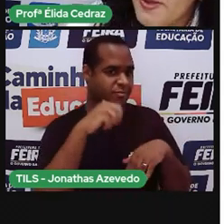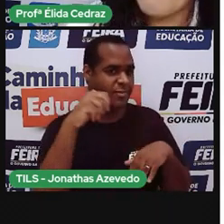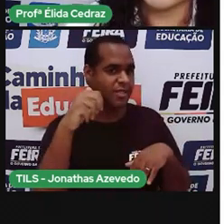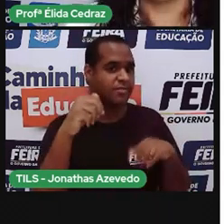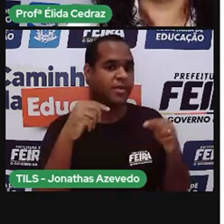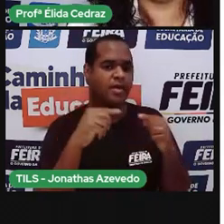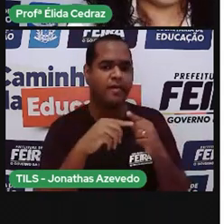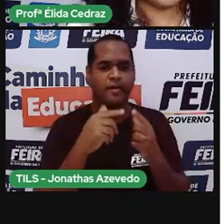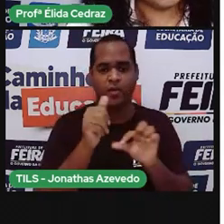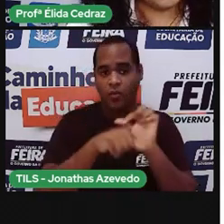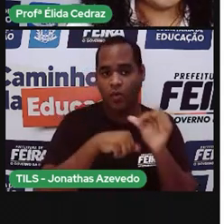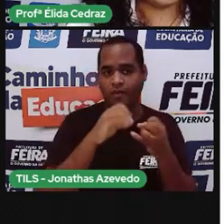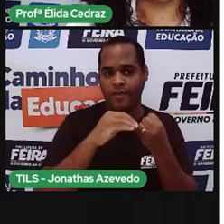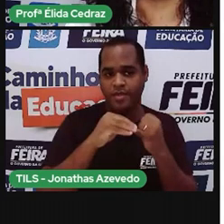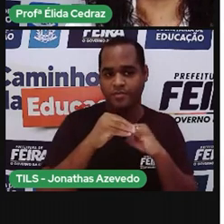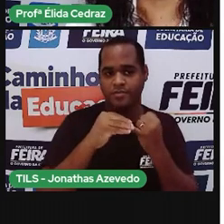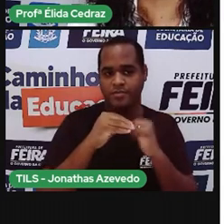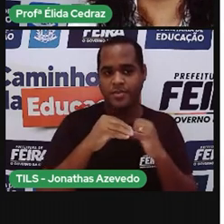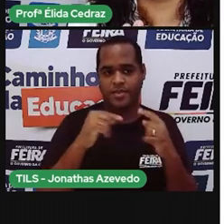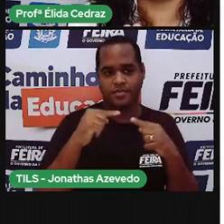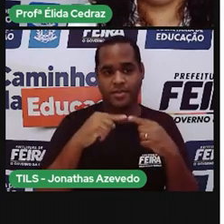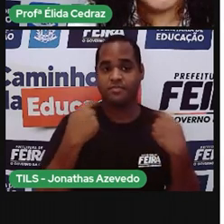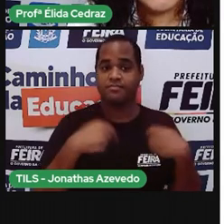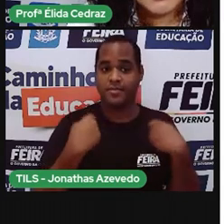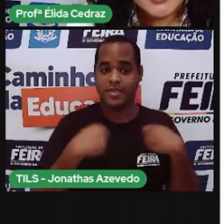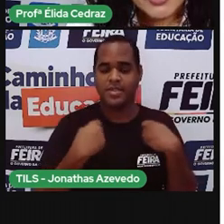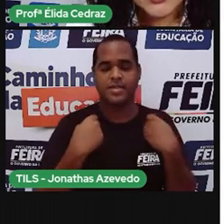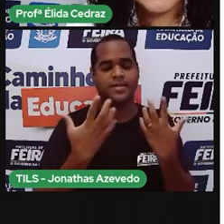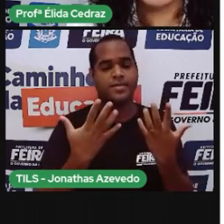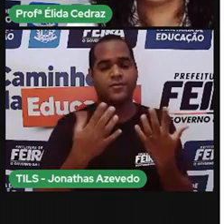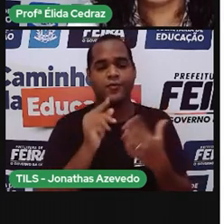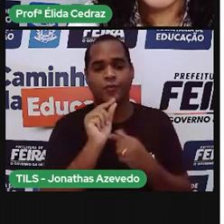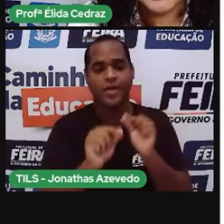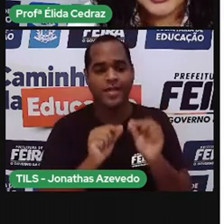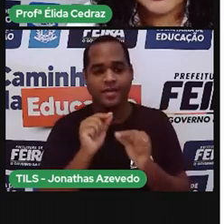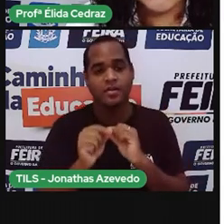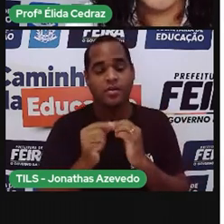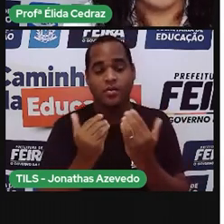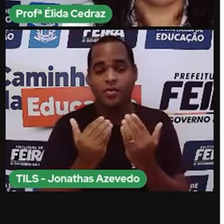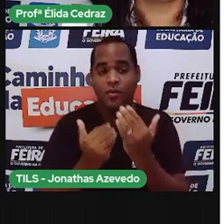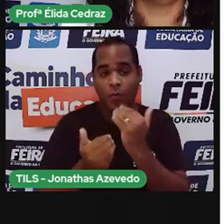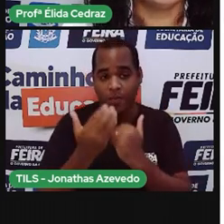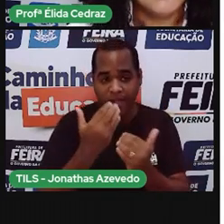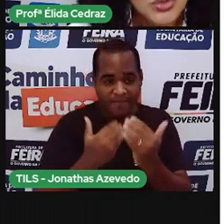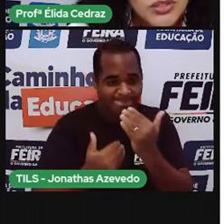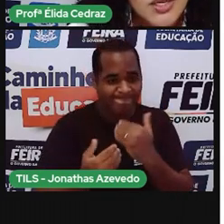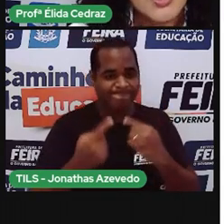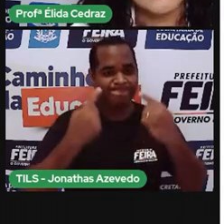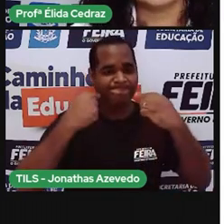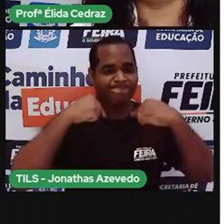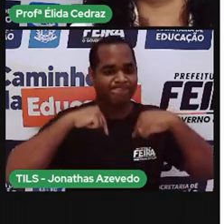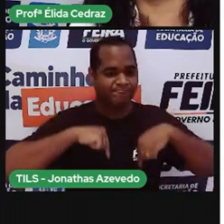feijão, mas continua se alimentando e ingerindo